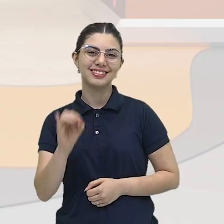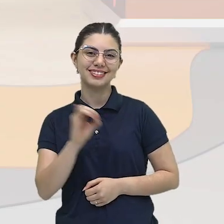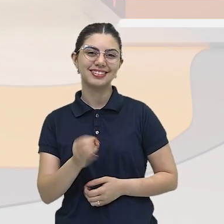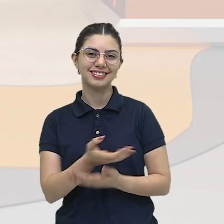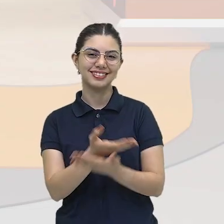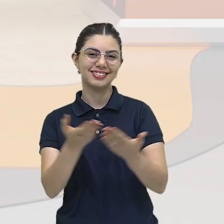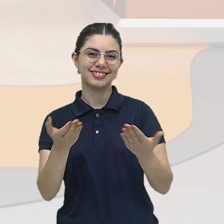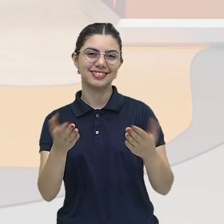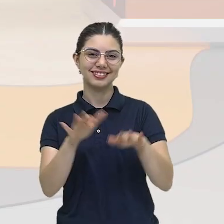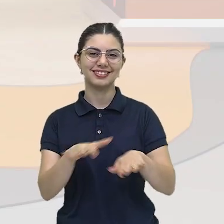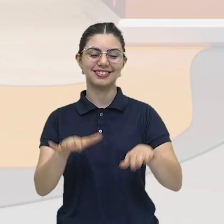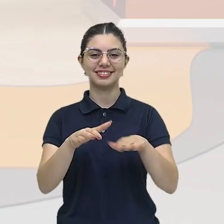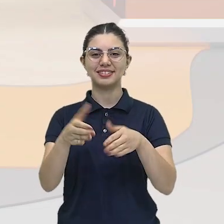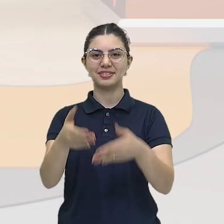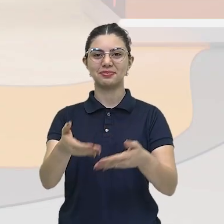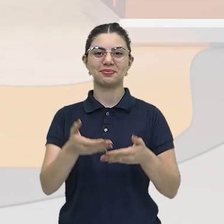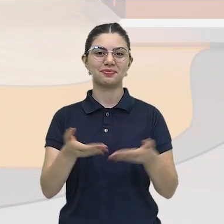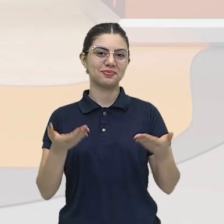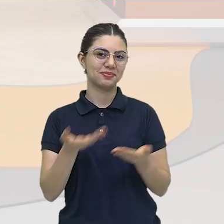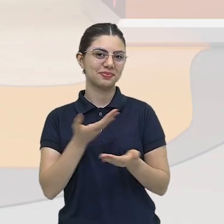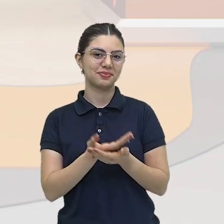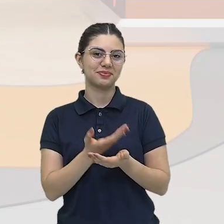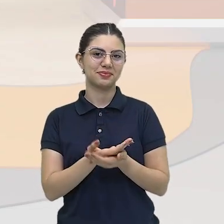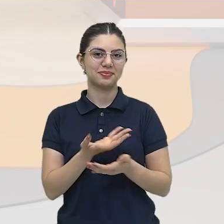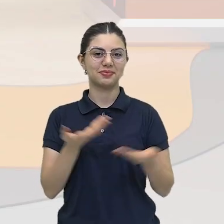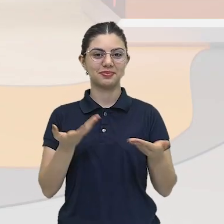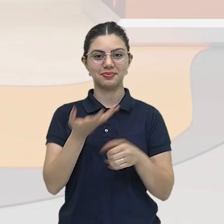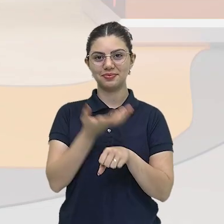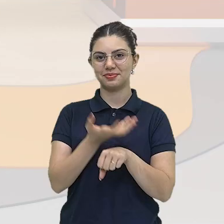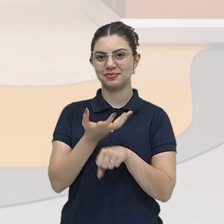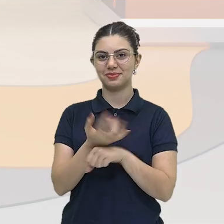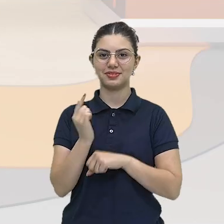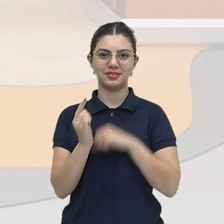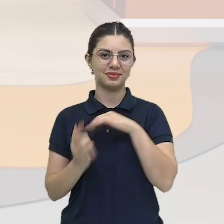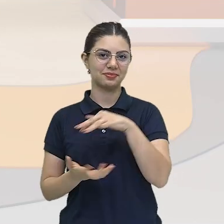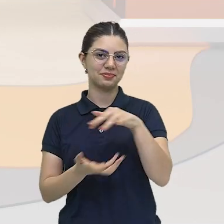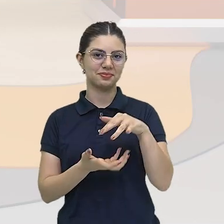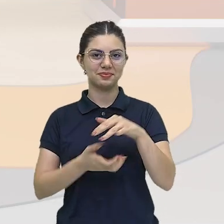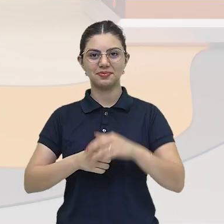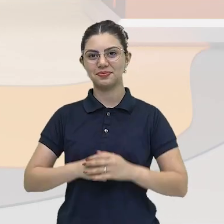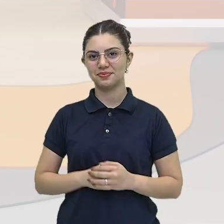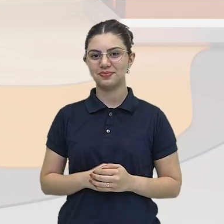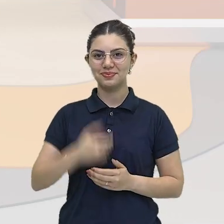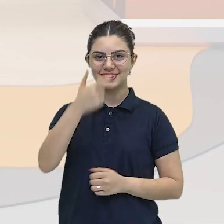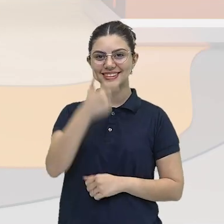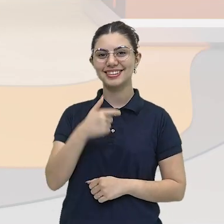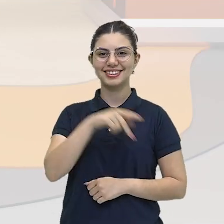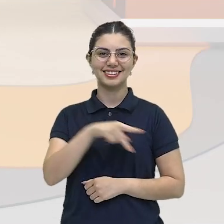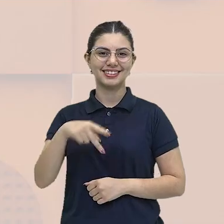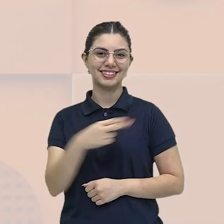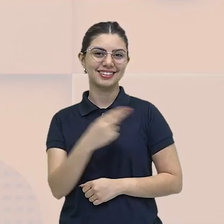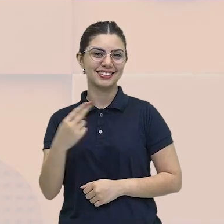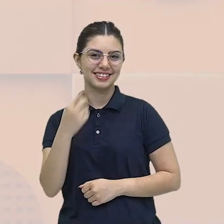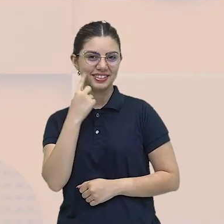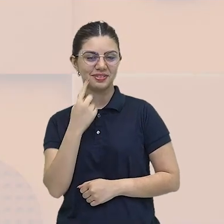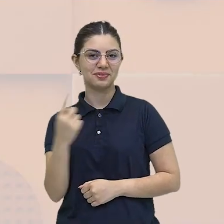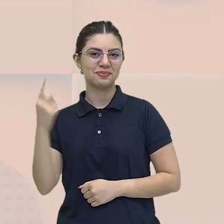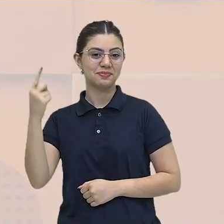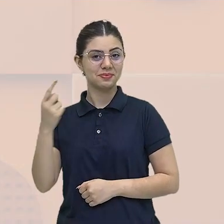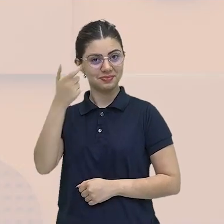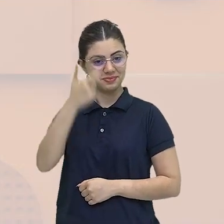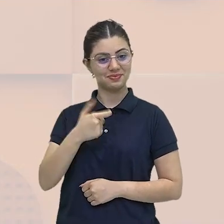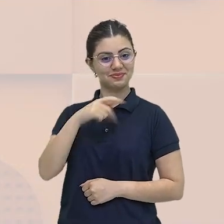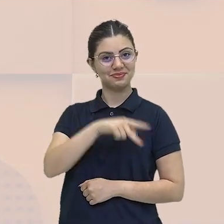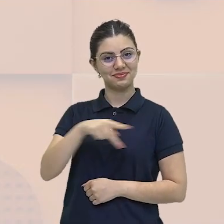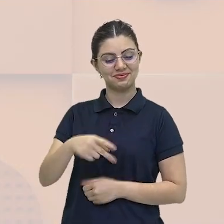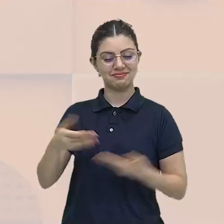Olá, alunos do ensino fundamental, sejam bem-vindos a mais uma aula do nosso componente de Geografia. Eu sou a professora